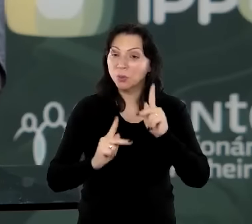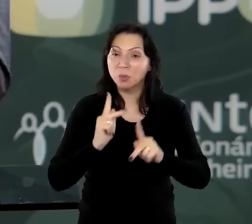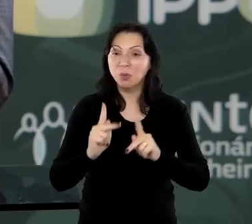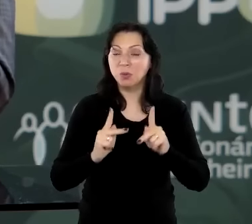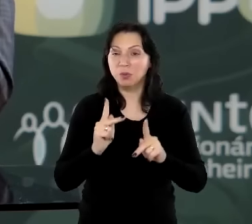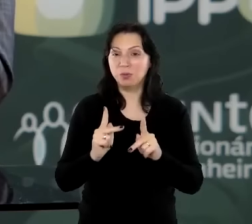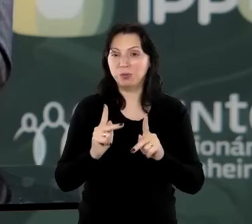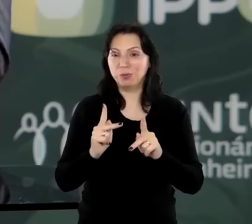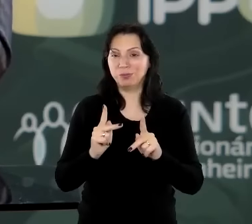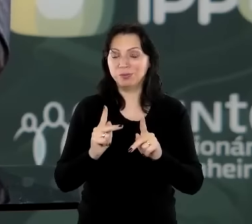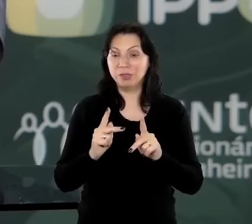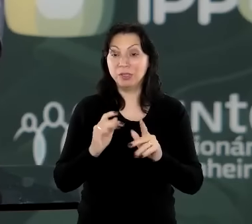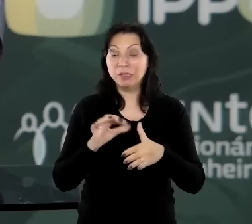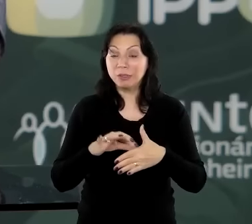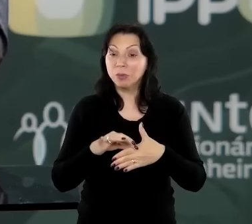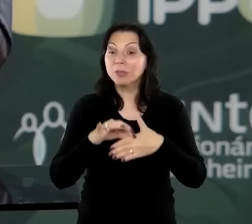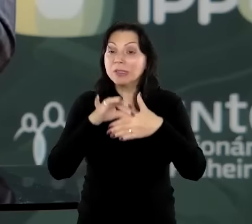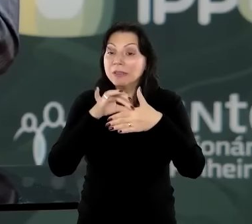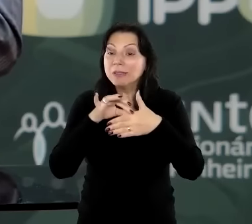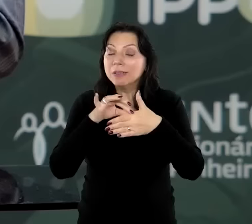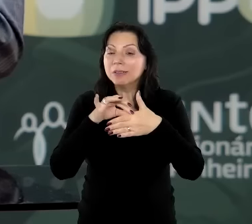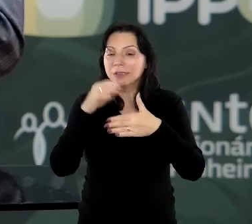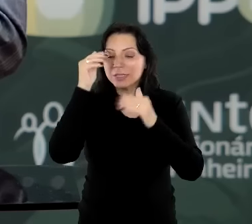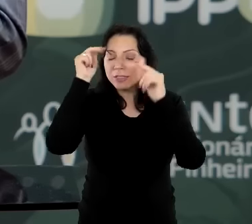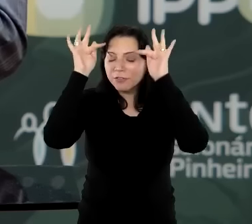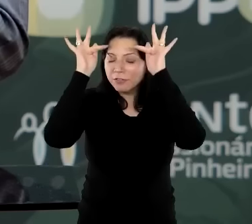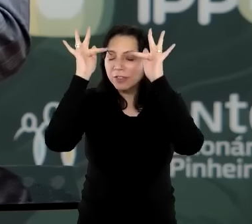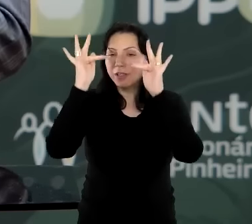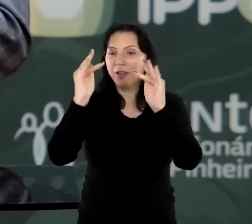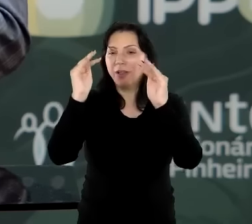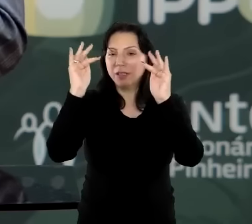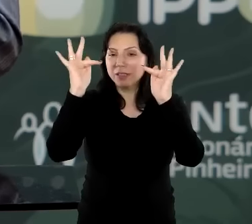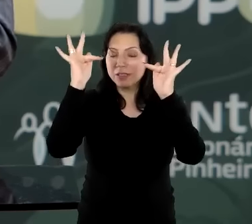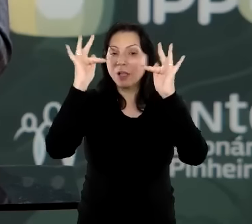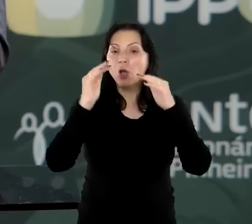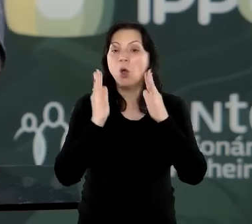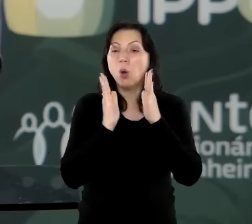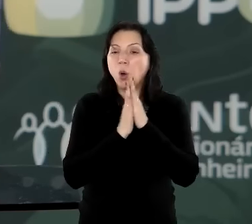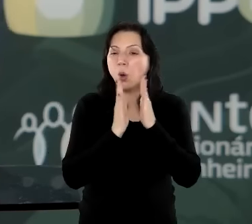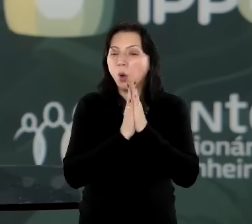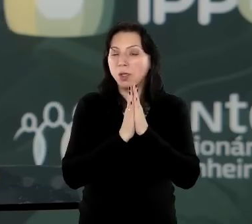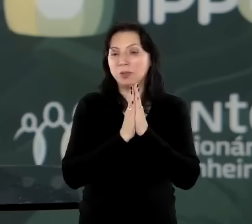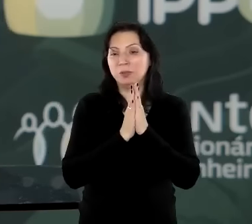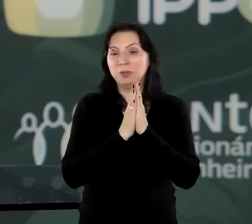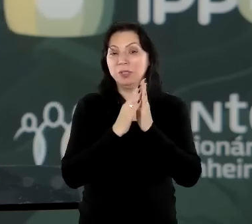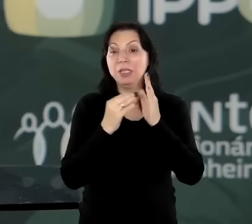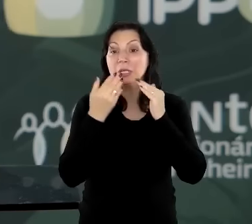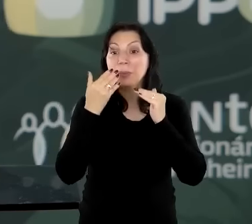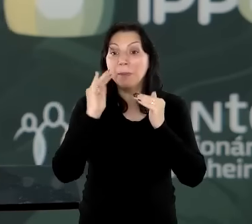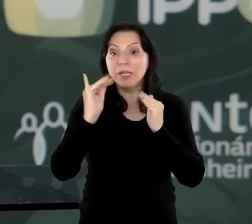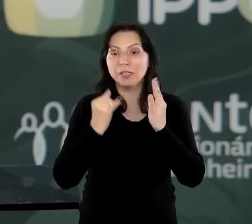não apenas pedem oração, mas também oram. Veja comigo os